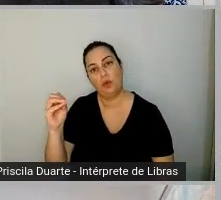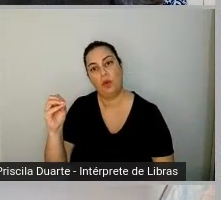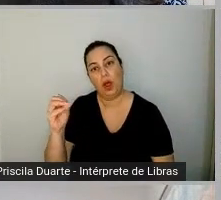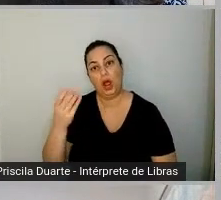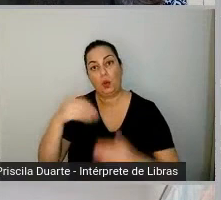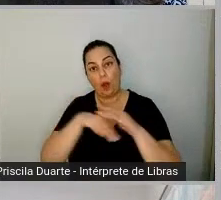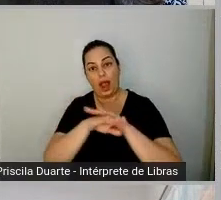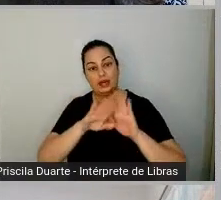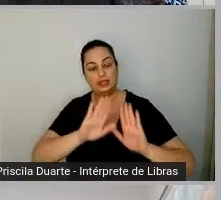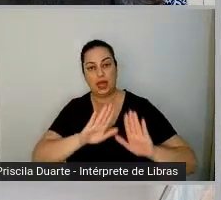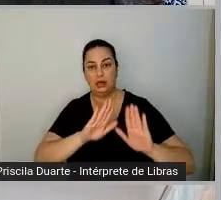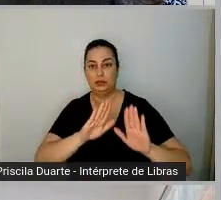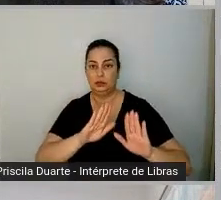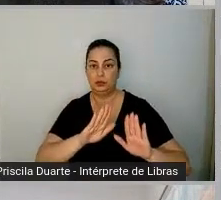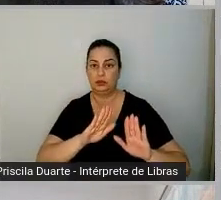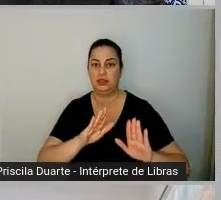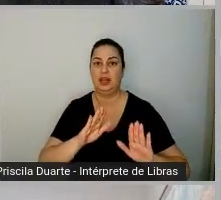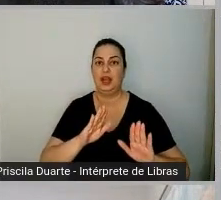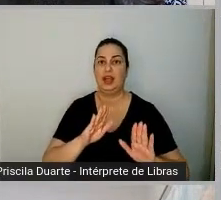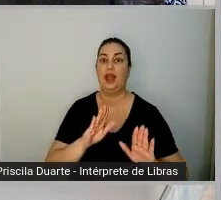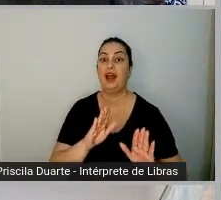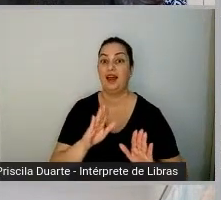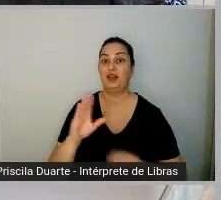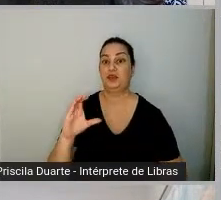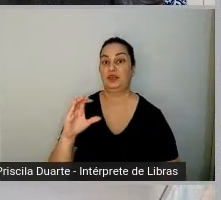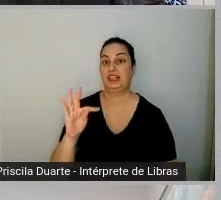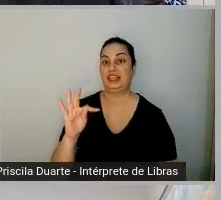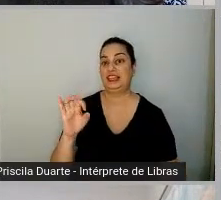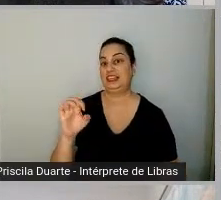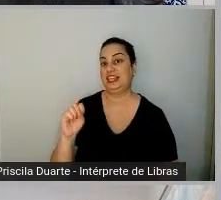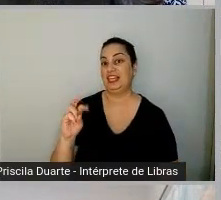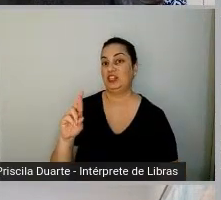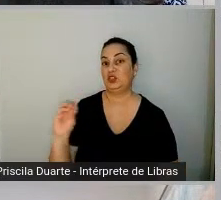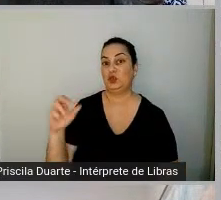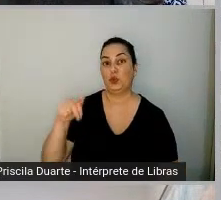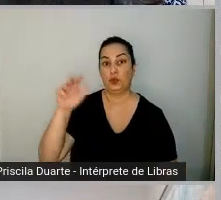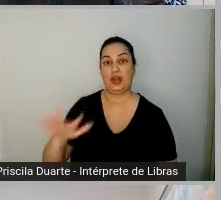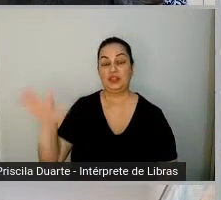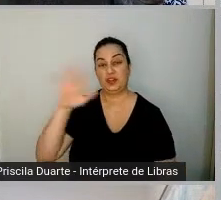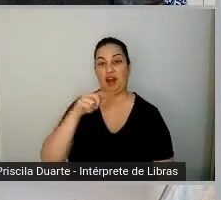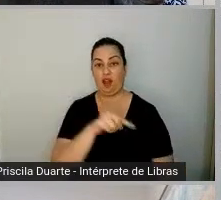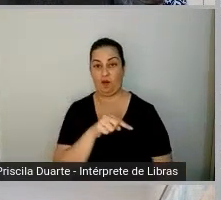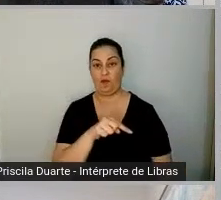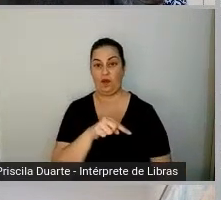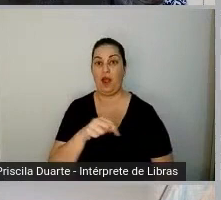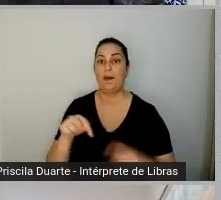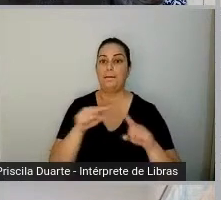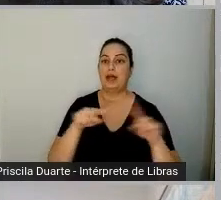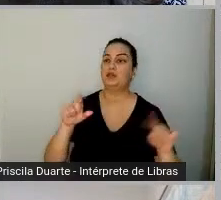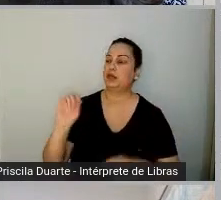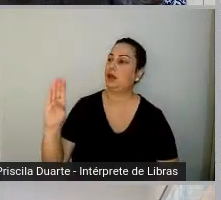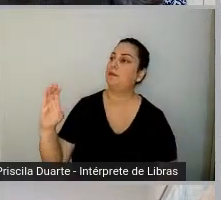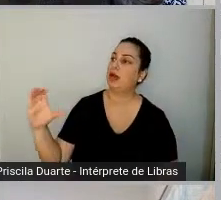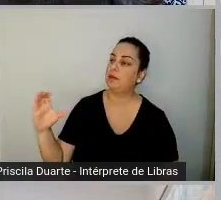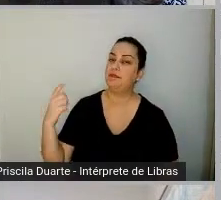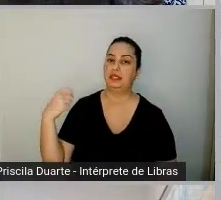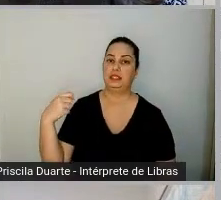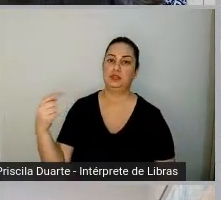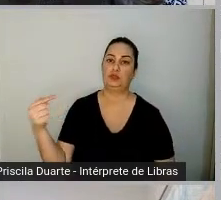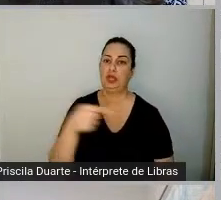né? Ninguém fala isso, né? E aí o Banco Central tem que remunerar isso, claro, Tem que remunerar pela